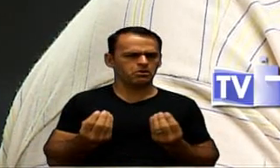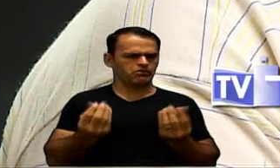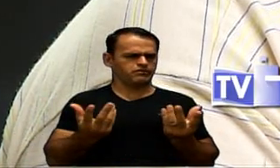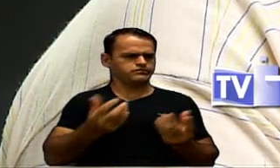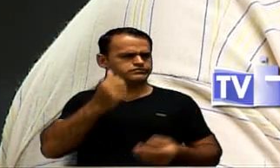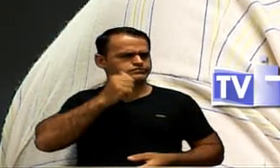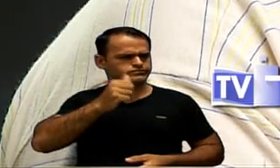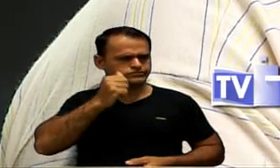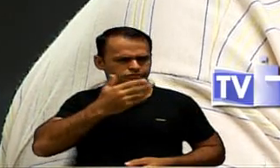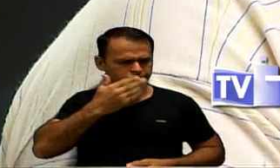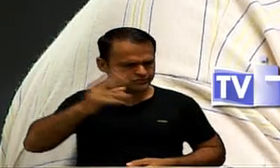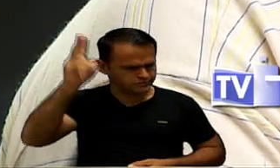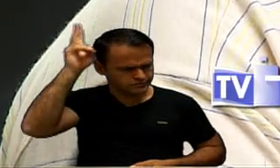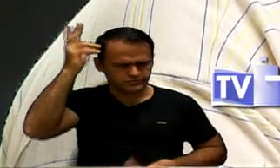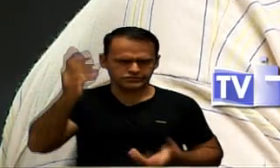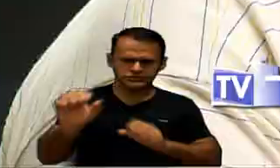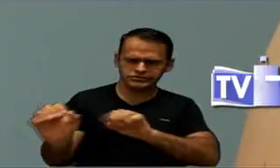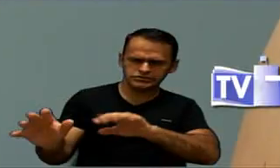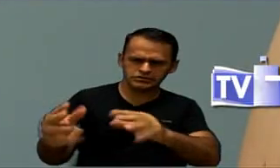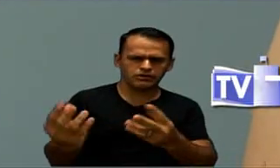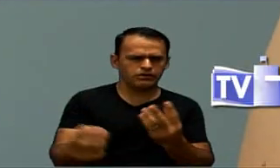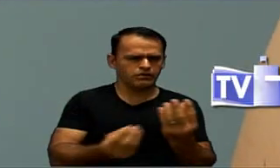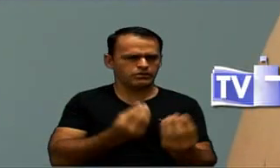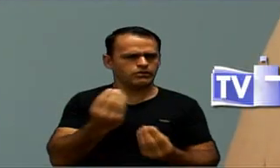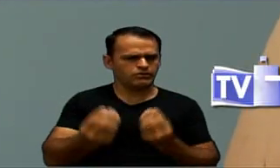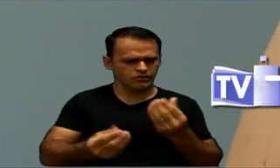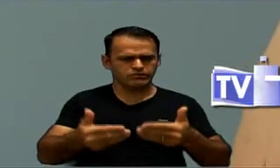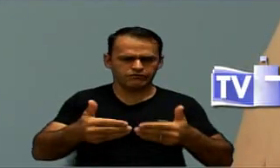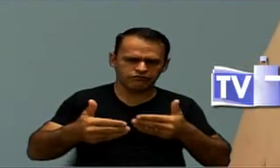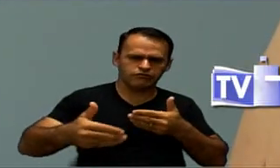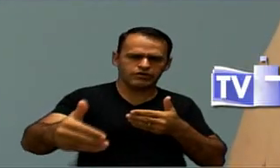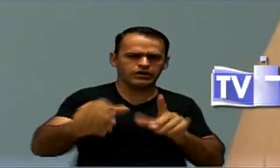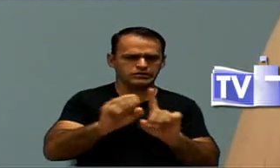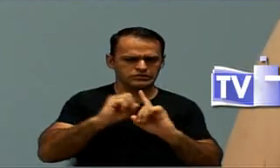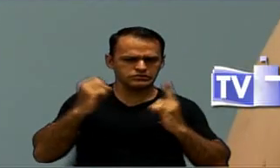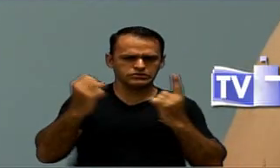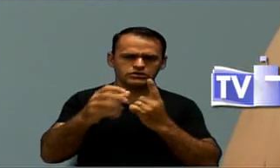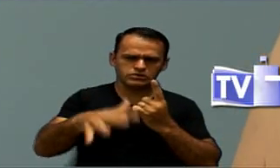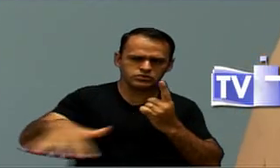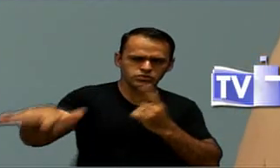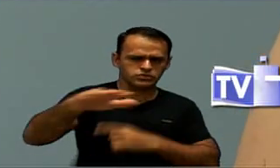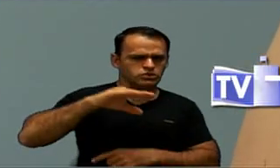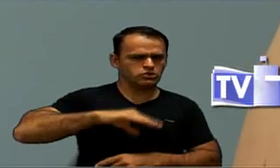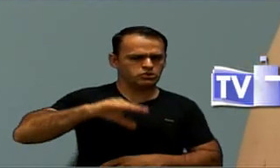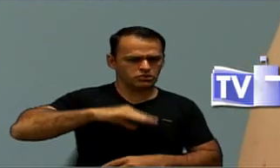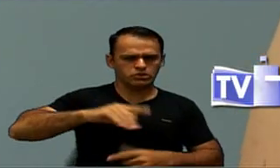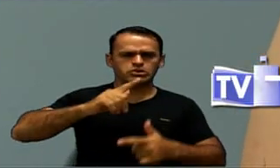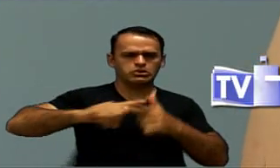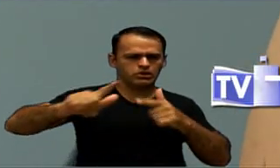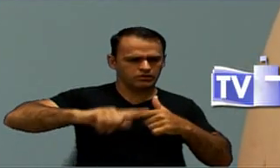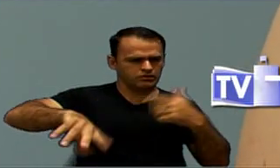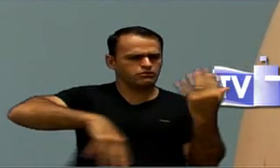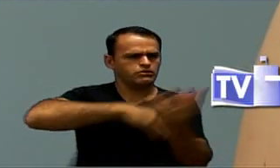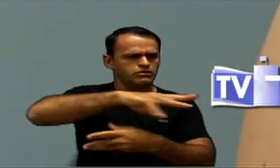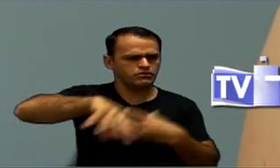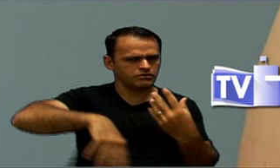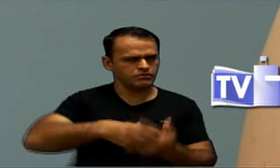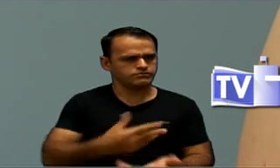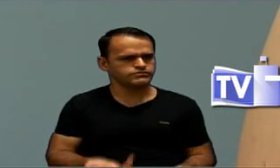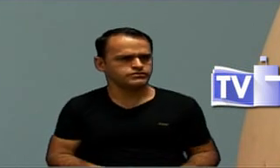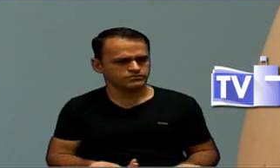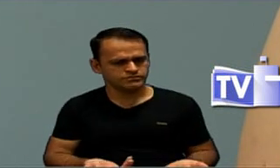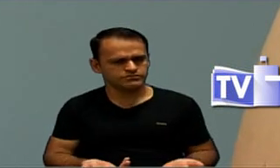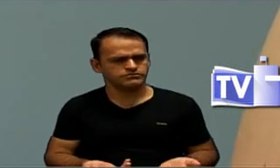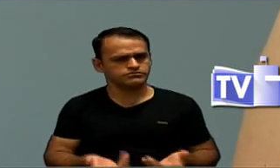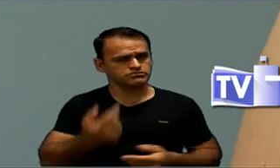as mulheres indígenas, porque isso na verdade causaria um problema para a sociedade portuguesa, qual seria o lugar aí da mulher portuguesa. Então, se a